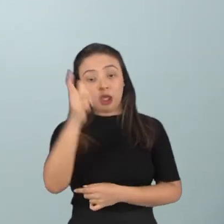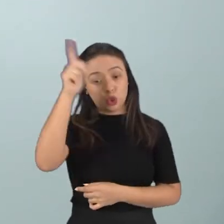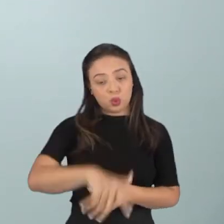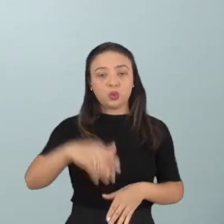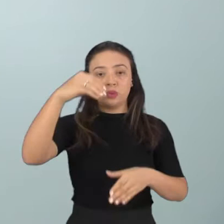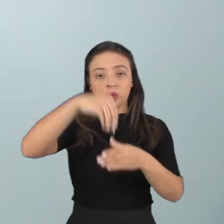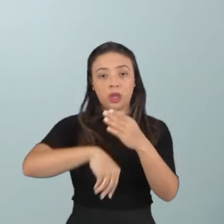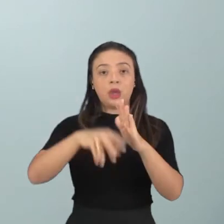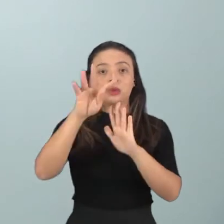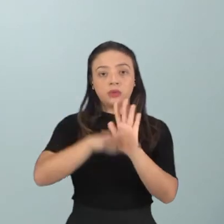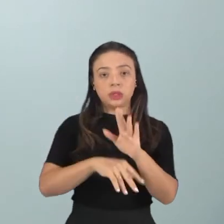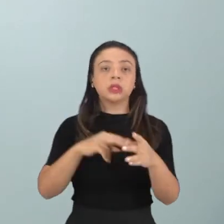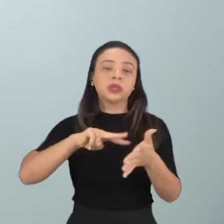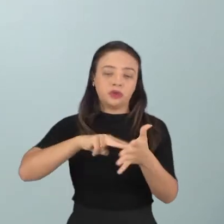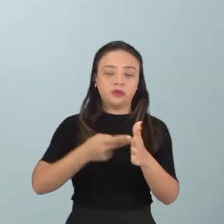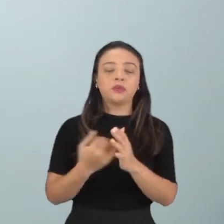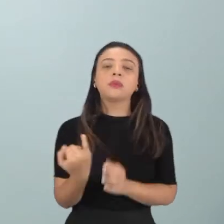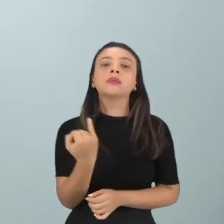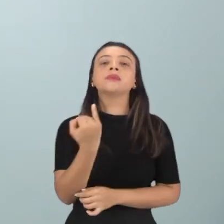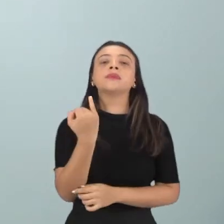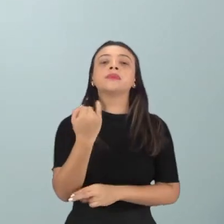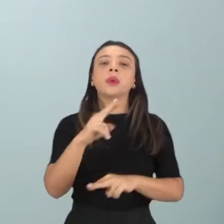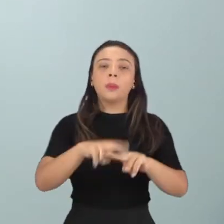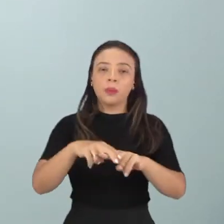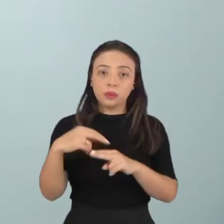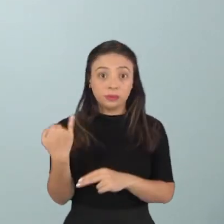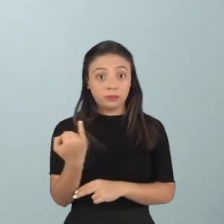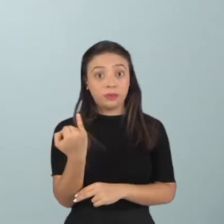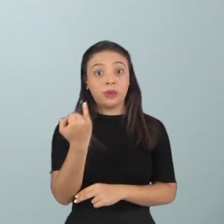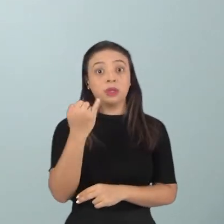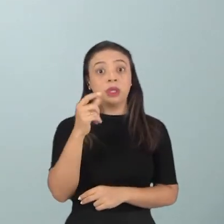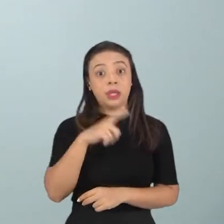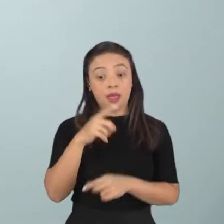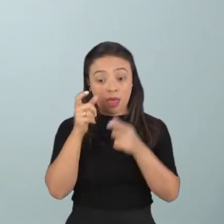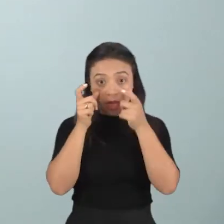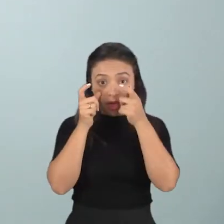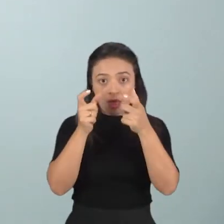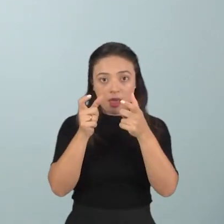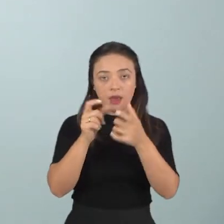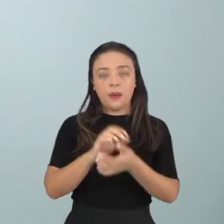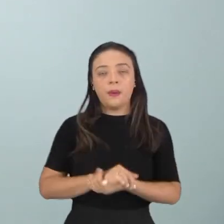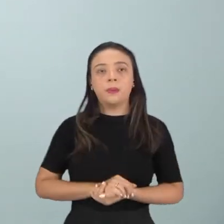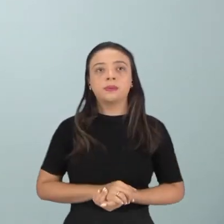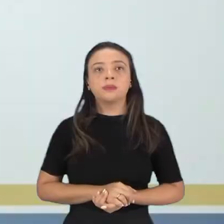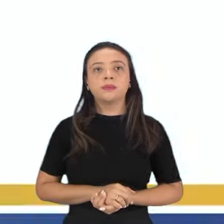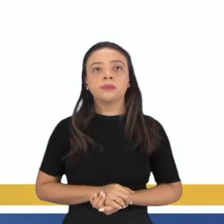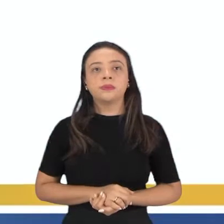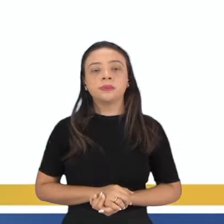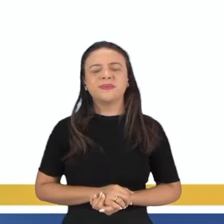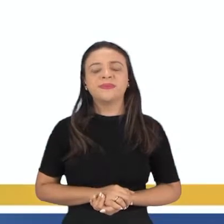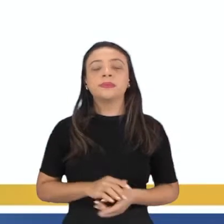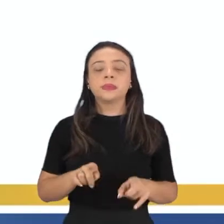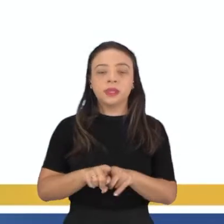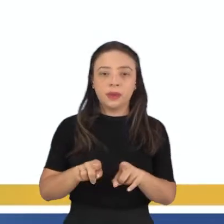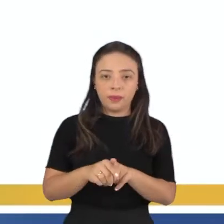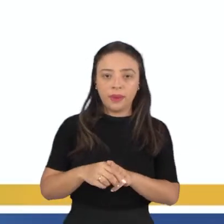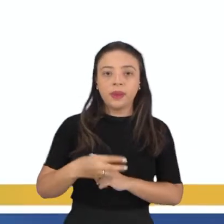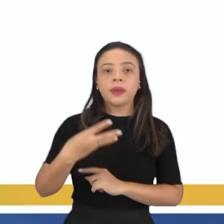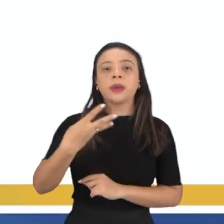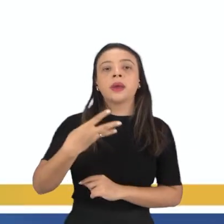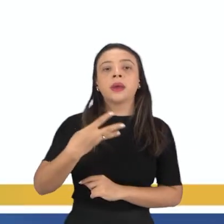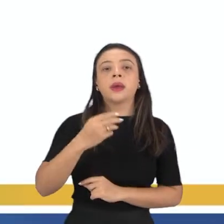texto é porque ela vai ser importante então é para gente ficar também esperto com respeito a esse aí você querido é o terceiro